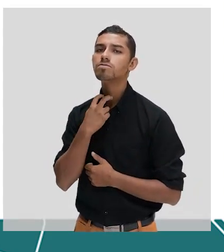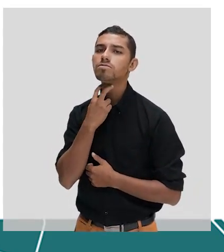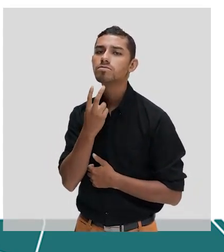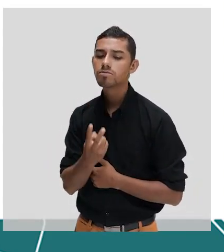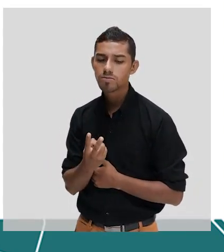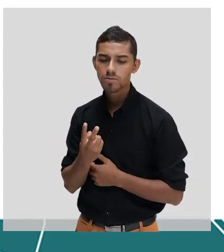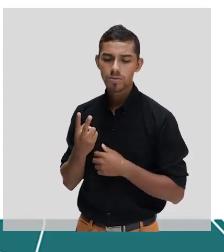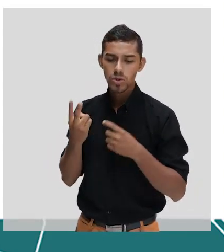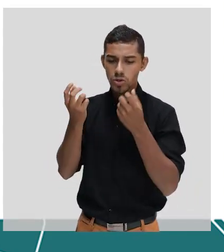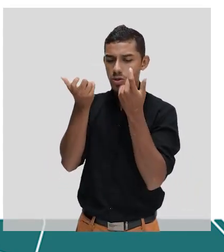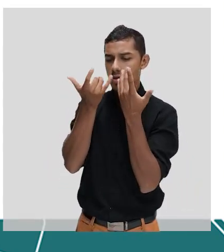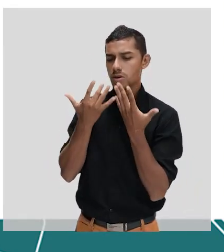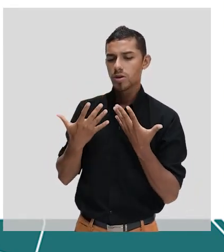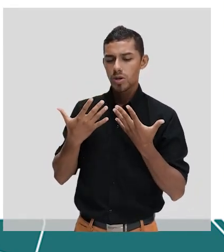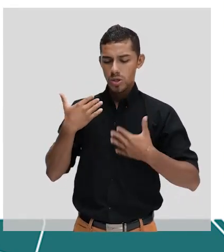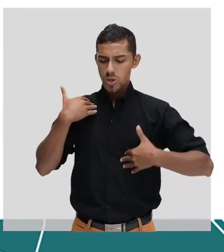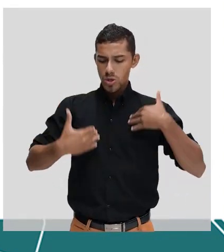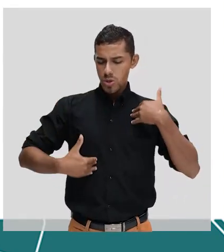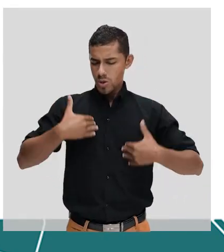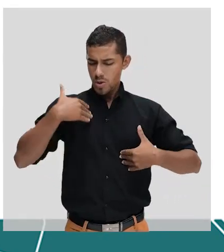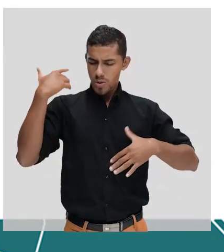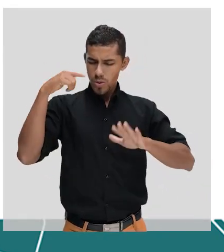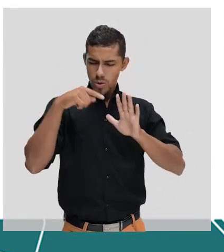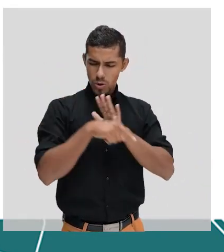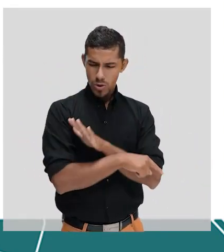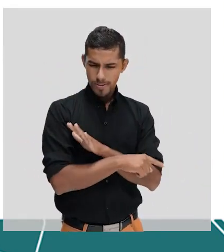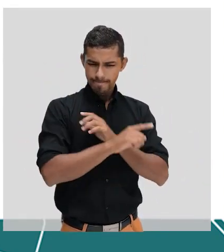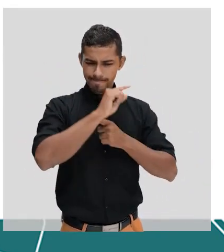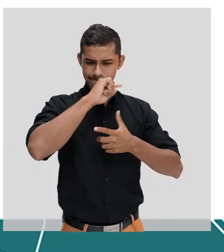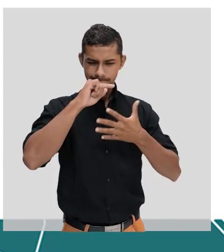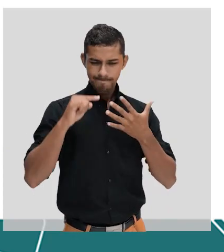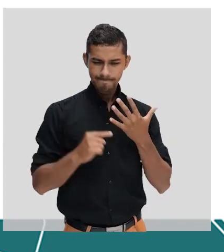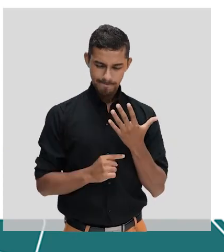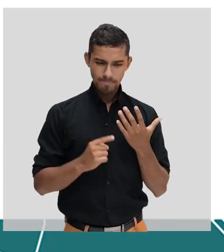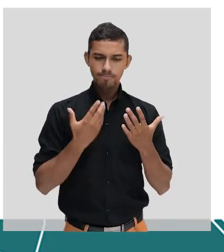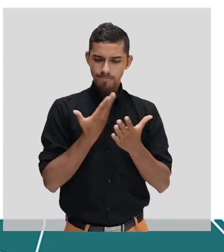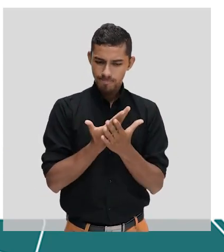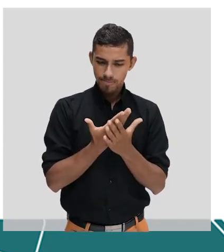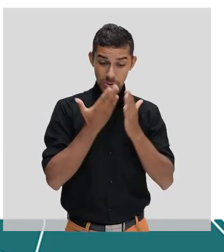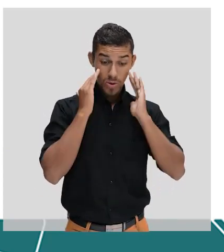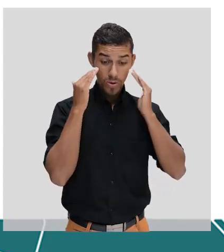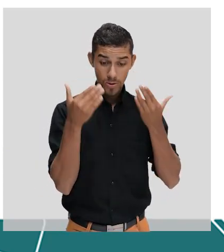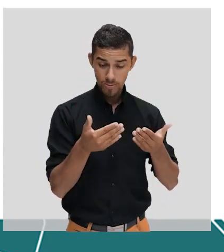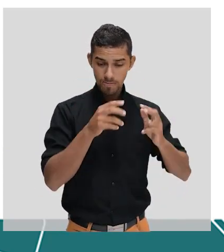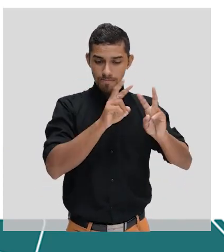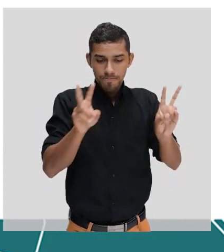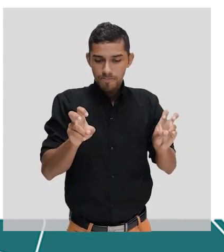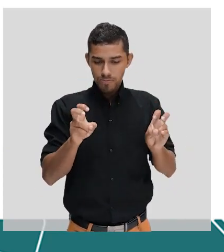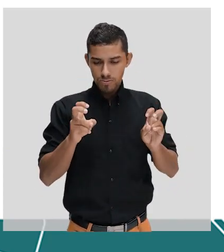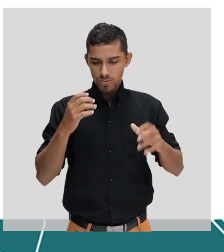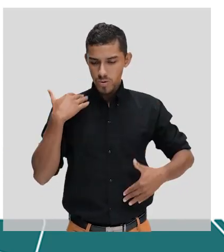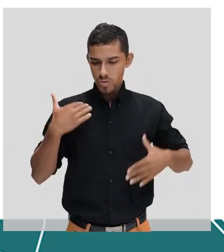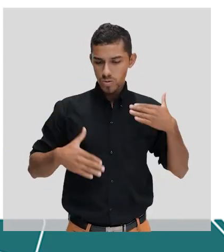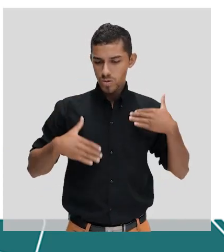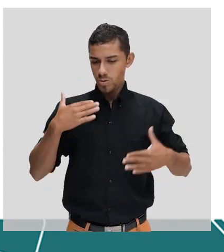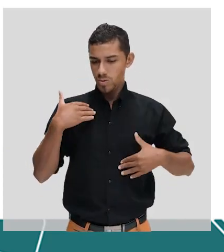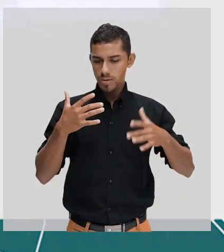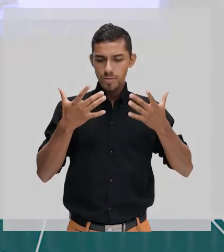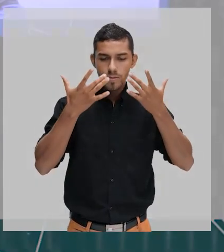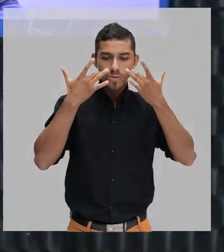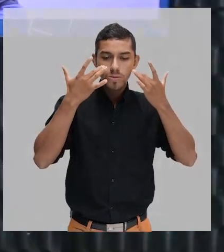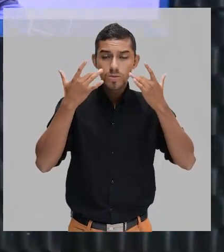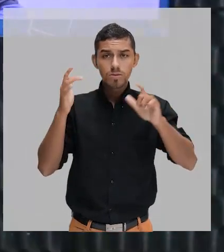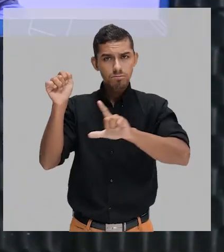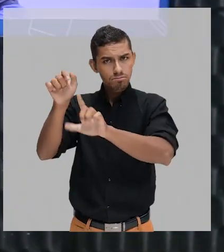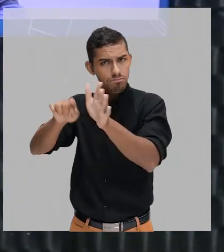mais aprofundado nesse pouco tempo sobre cada um deles, mas temos aula só sobre isso na plataforma. Pesquisem em Plataforma